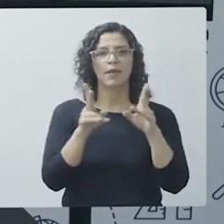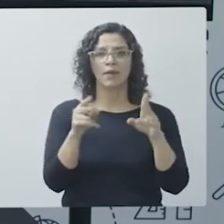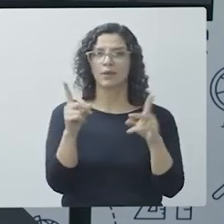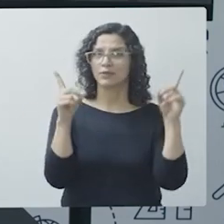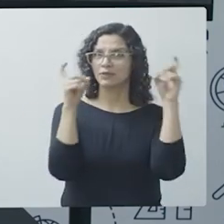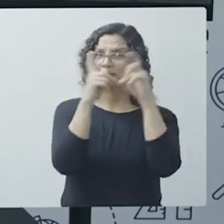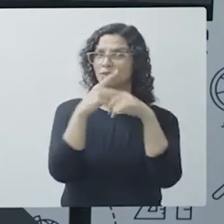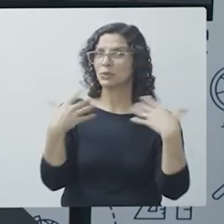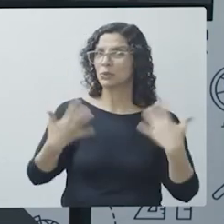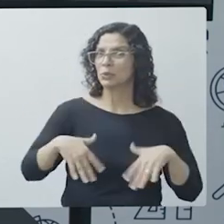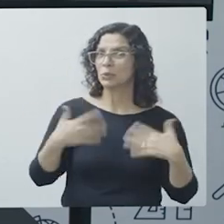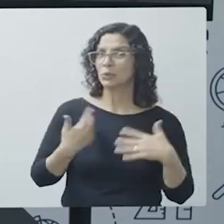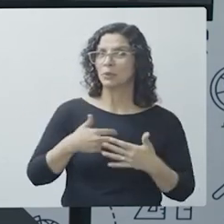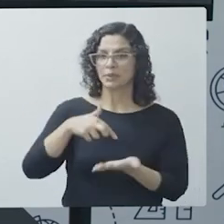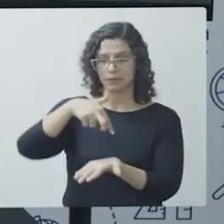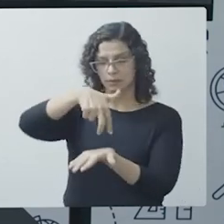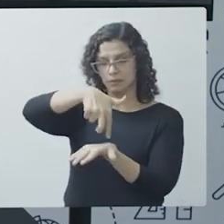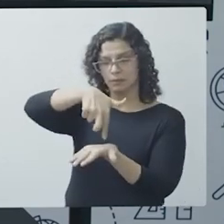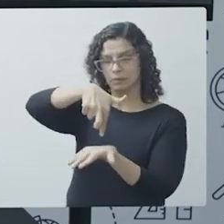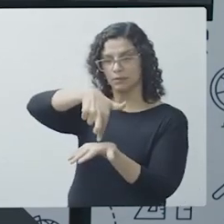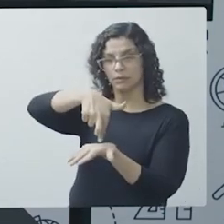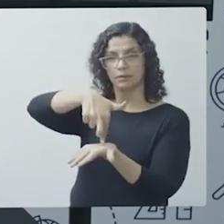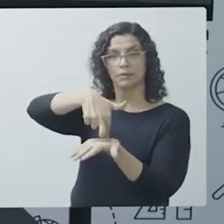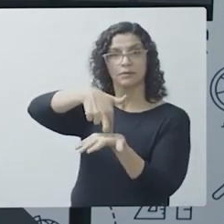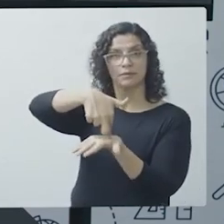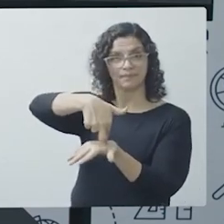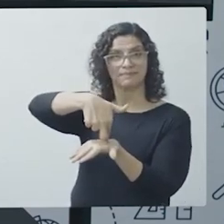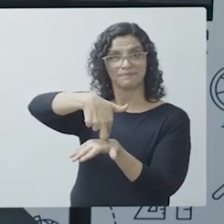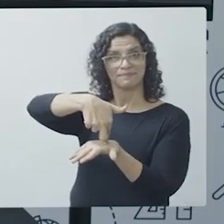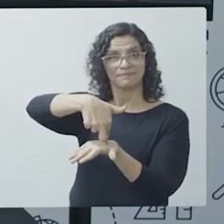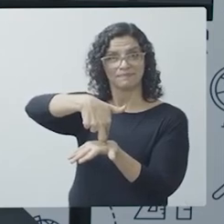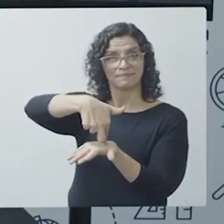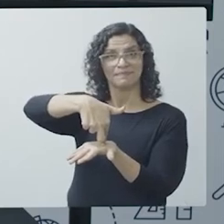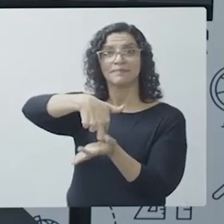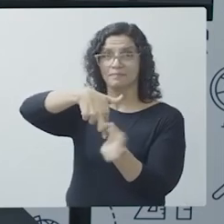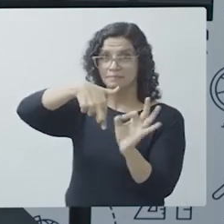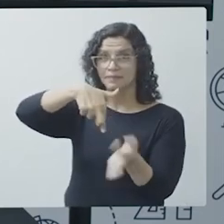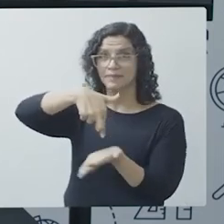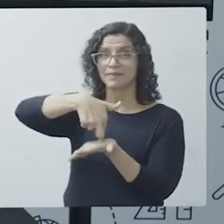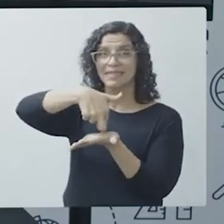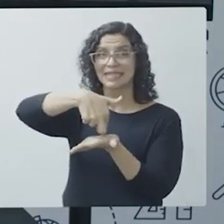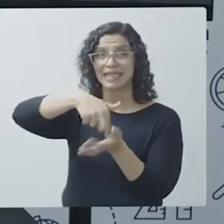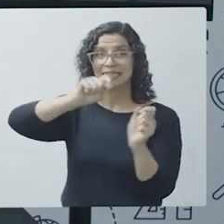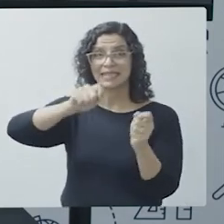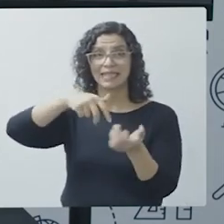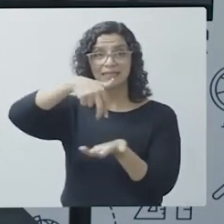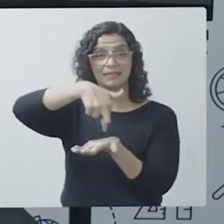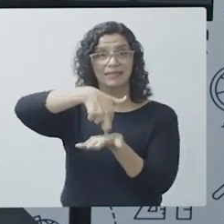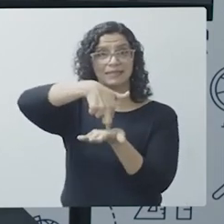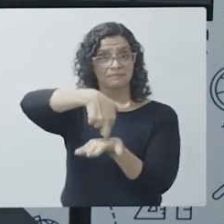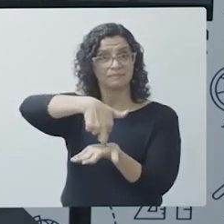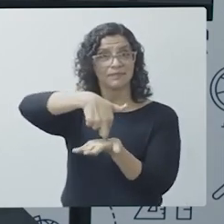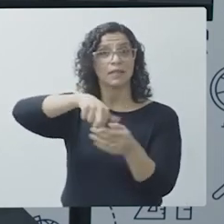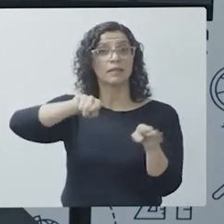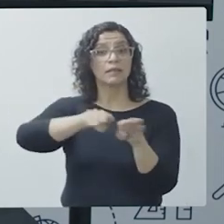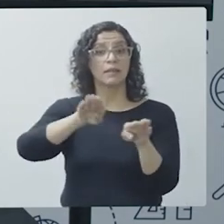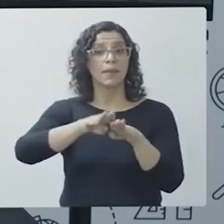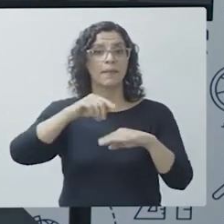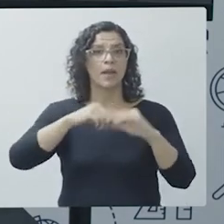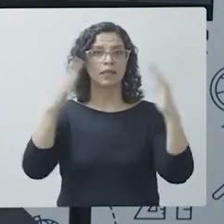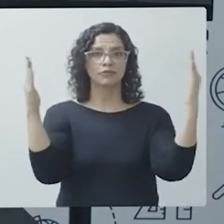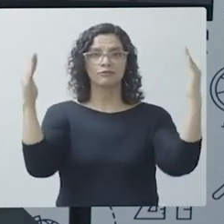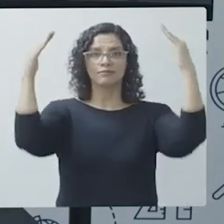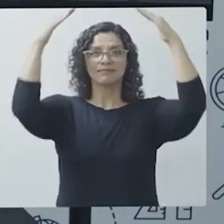E agora é mais difícil. Tem que levantar uma das pernas. Será que eu consigo?